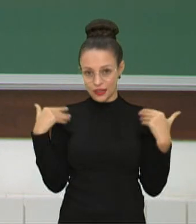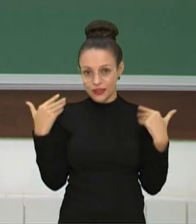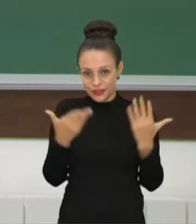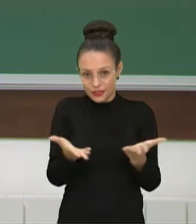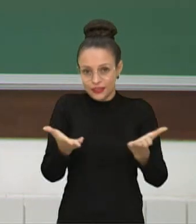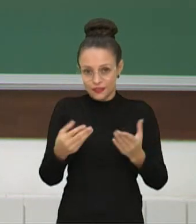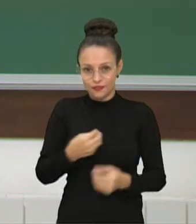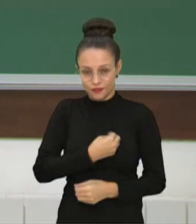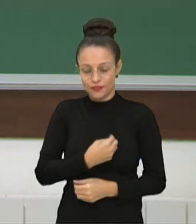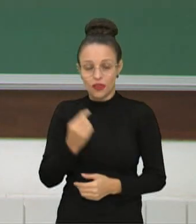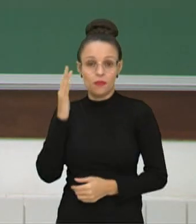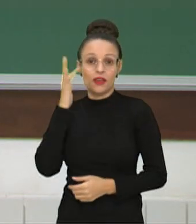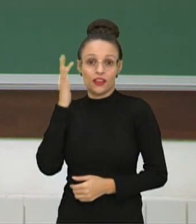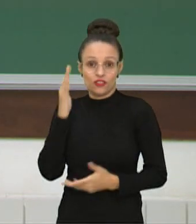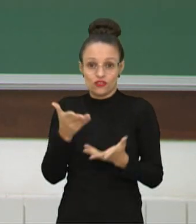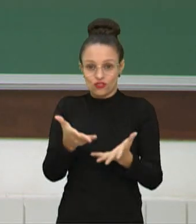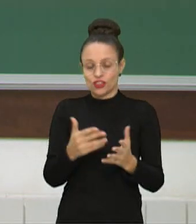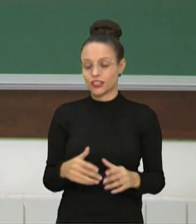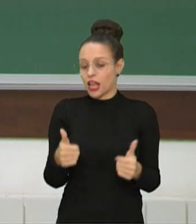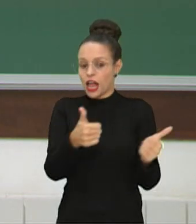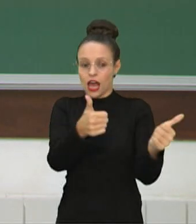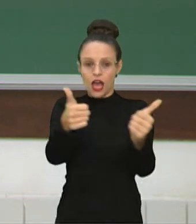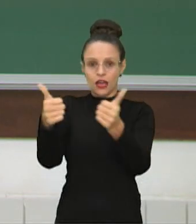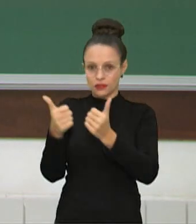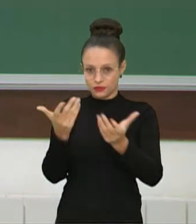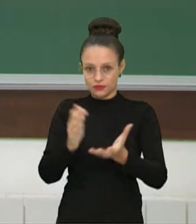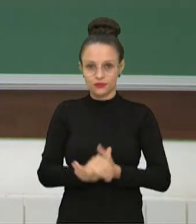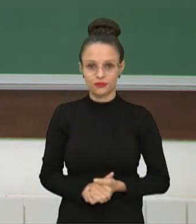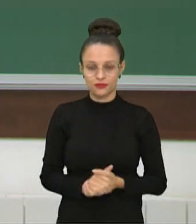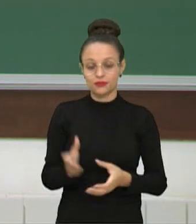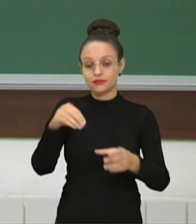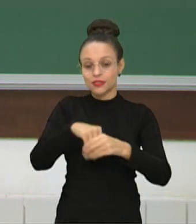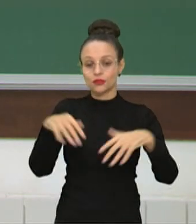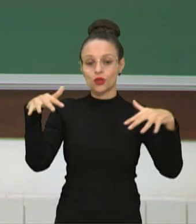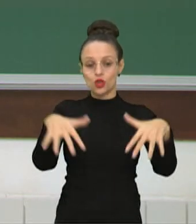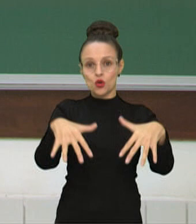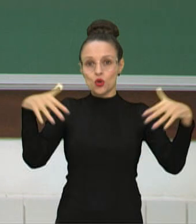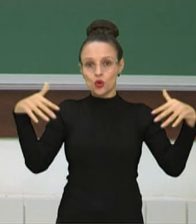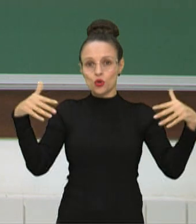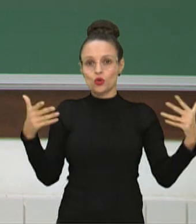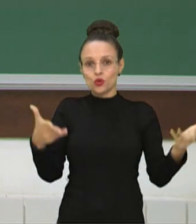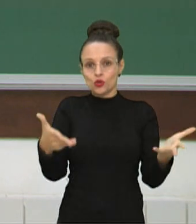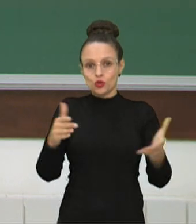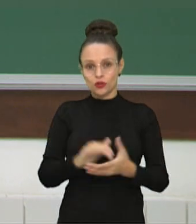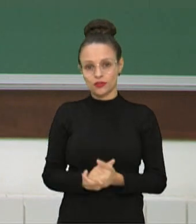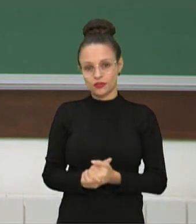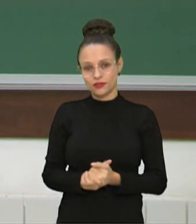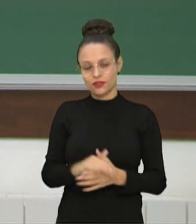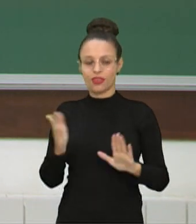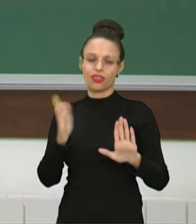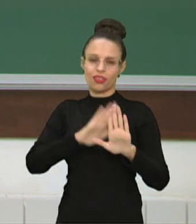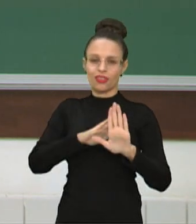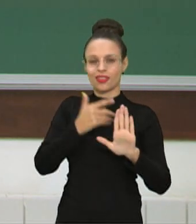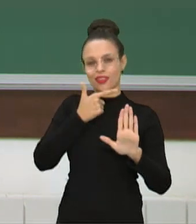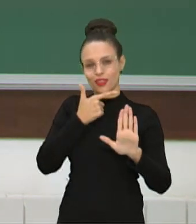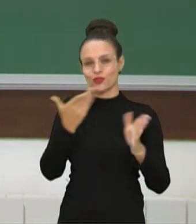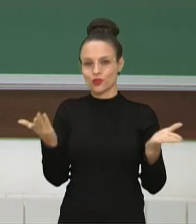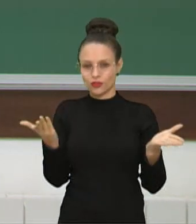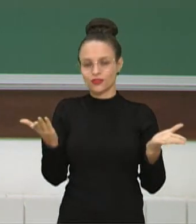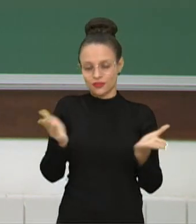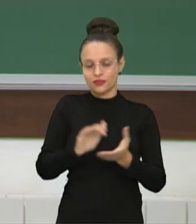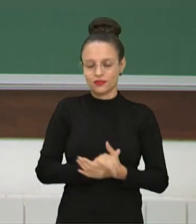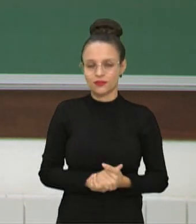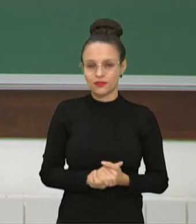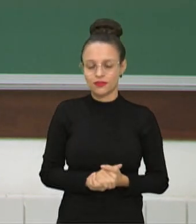vão viver, né? Você imagine a harmonia dentro da ironia que eu estou falando aqui, né? Estou sendo